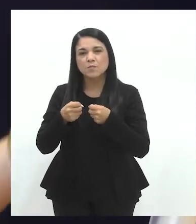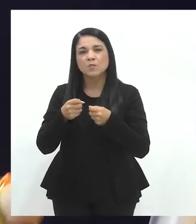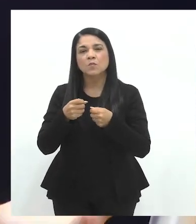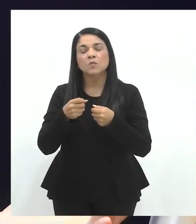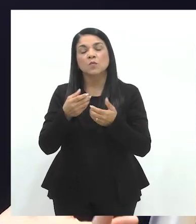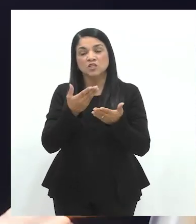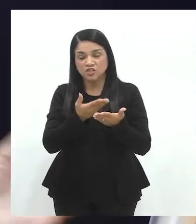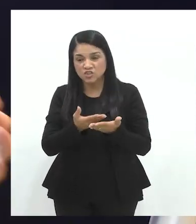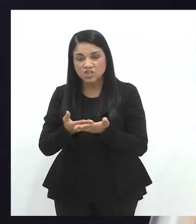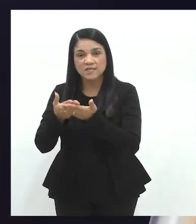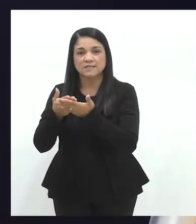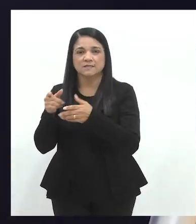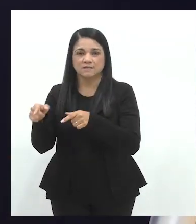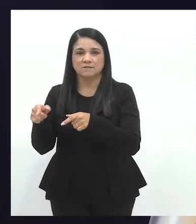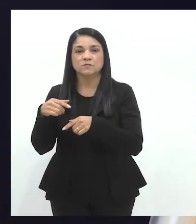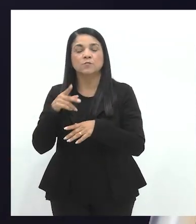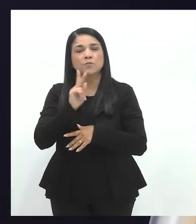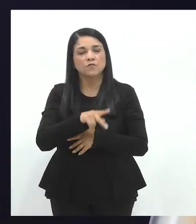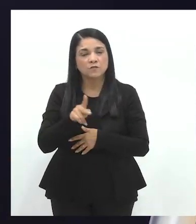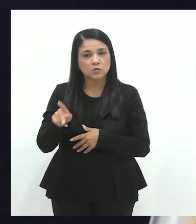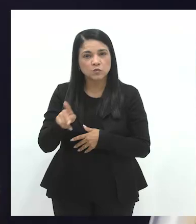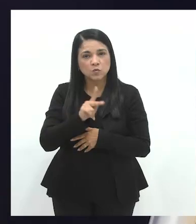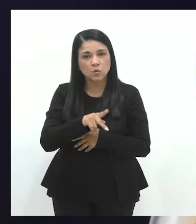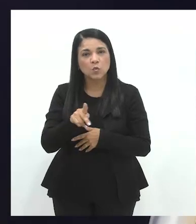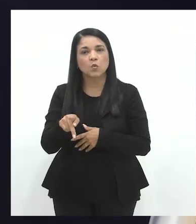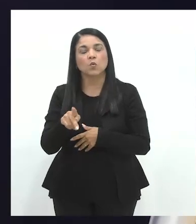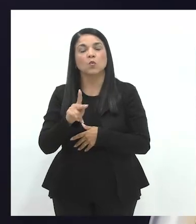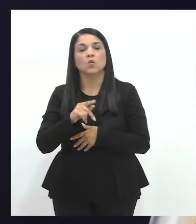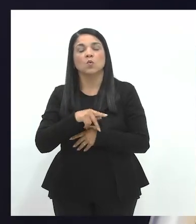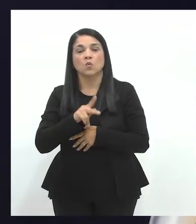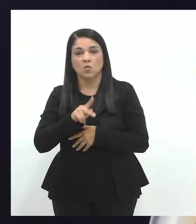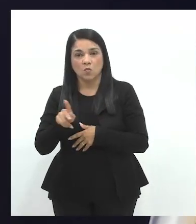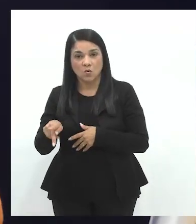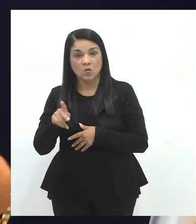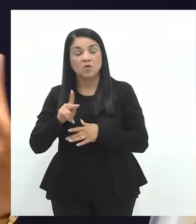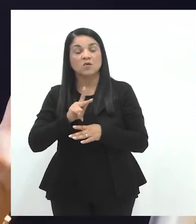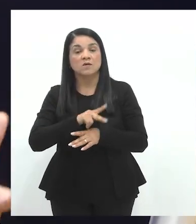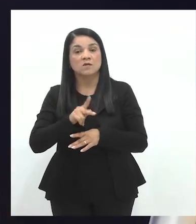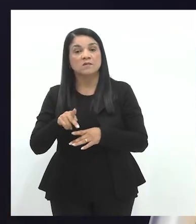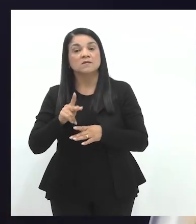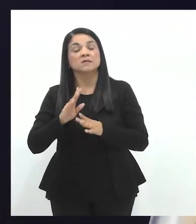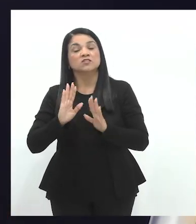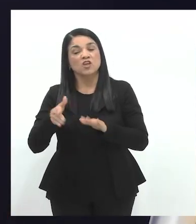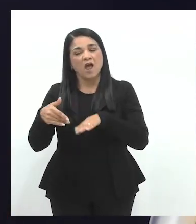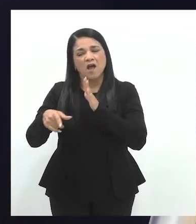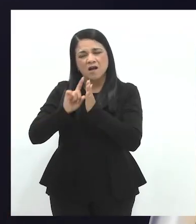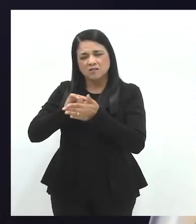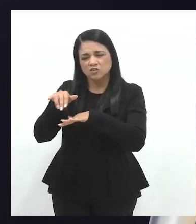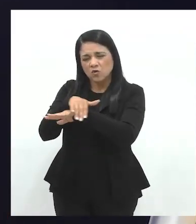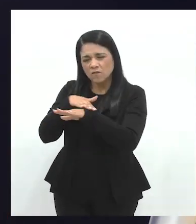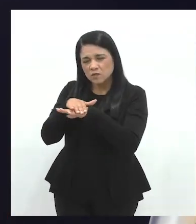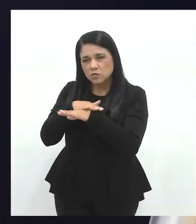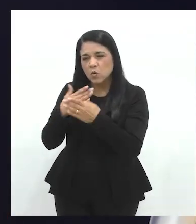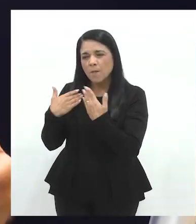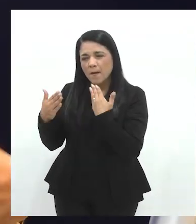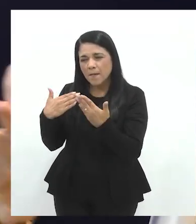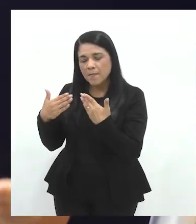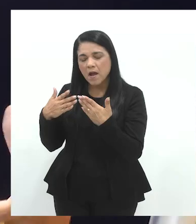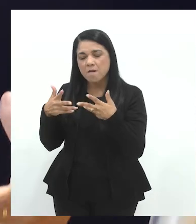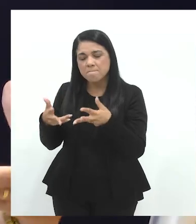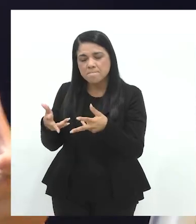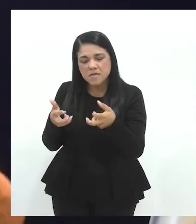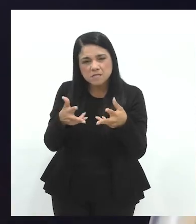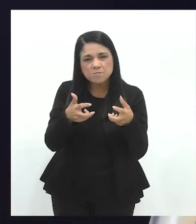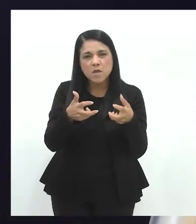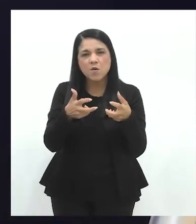recebo indicação de professoras. Uhum. Os pais já vêm com a indicação da professora, porque a professora já conversou e já falou Sim. um pouquinho